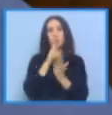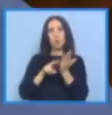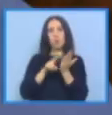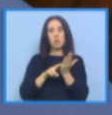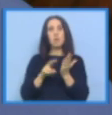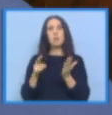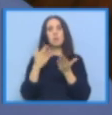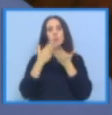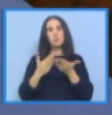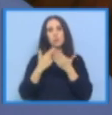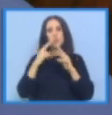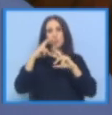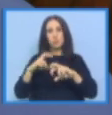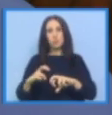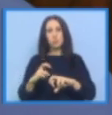estudo que foi